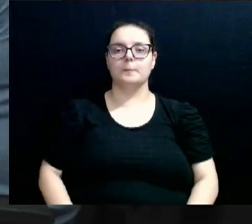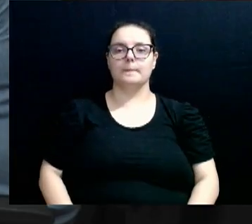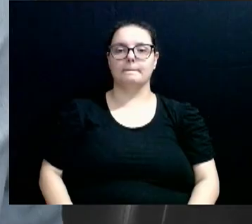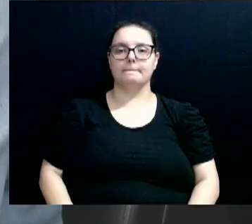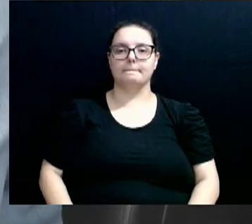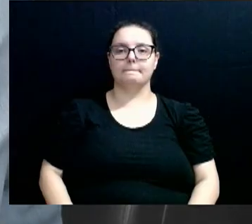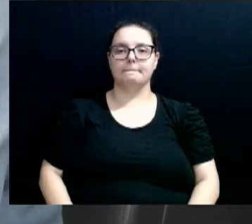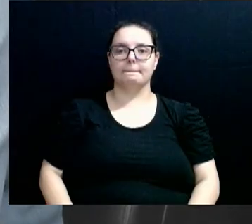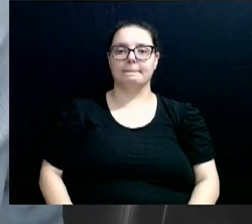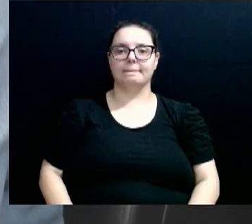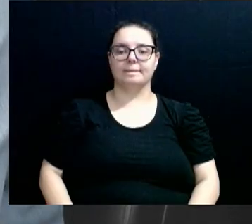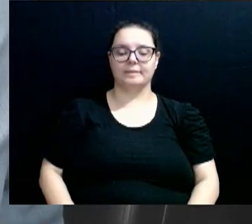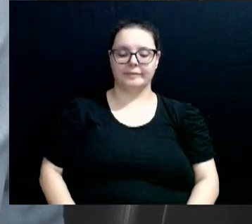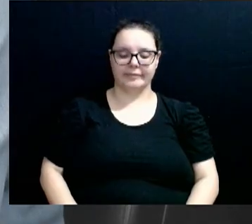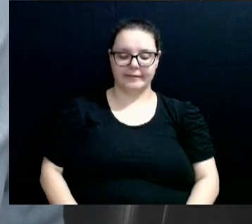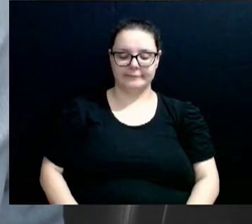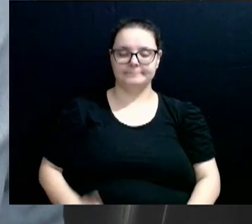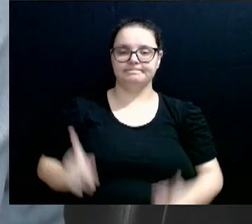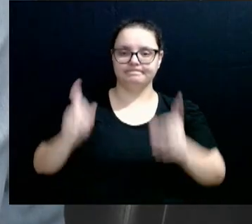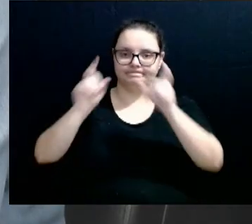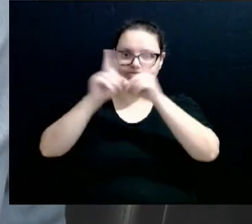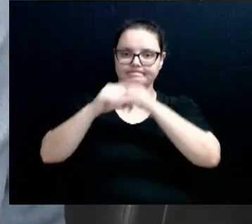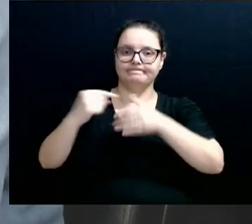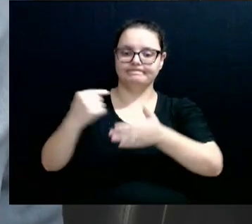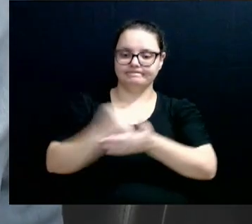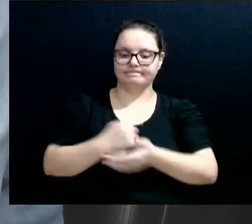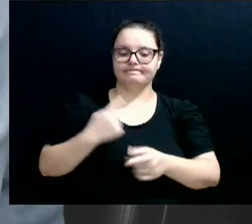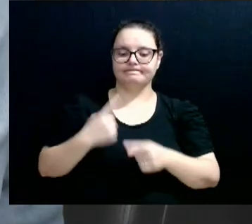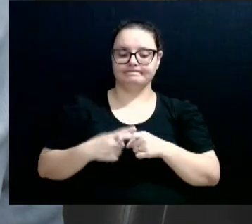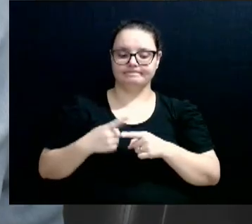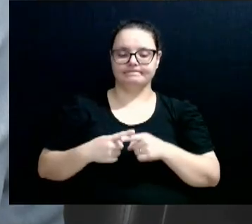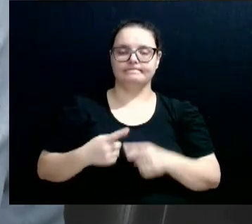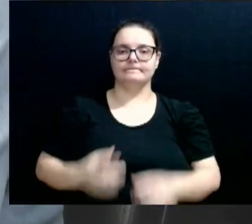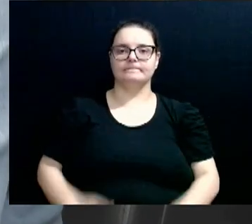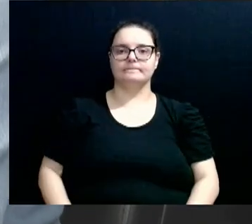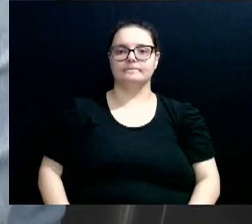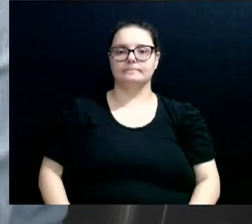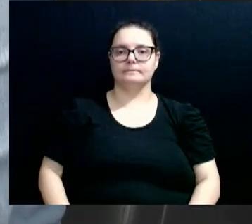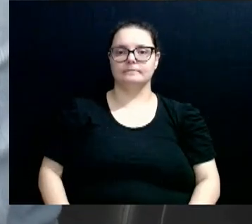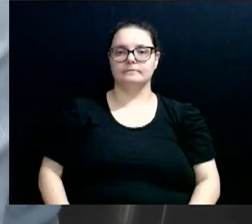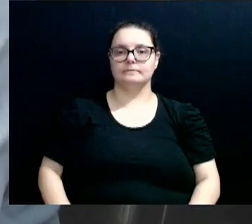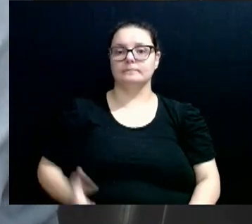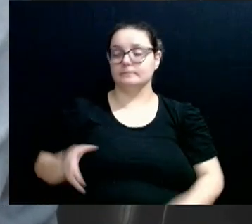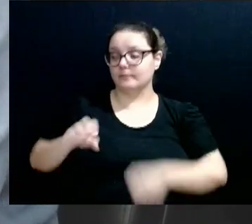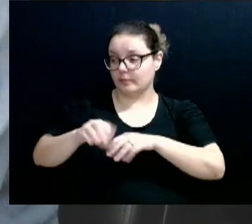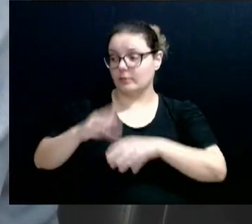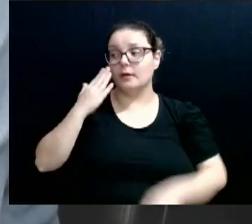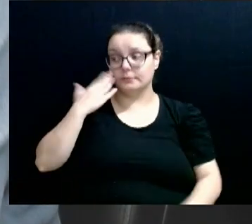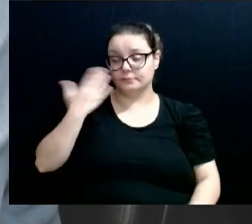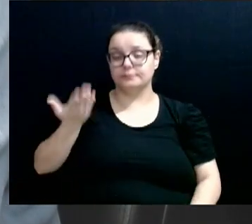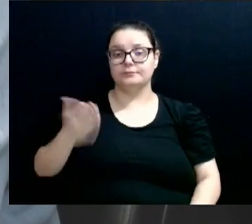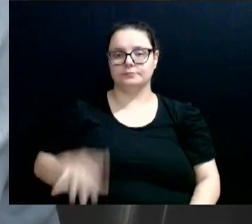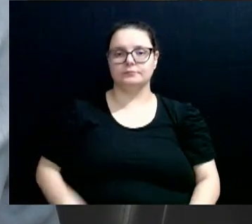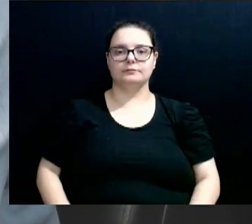bastante complexa a sua pergunta, porque você é da educação, você sabe que é uma rede